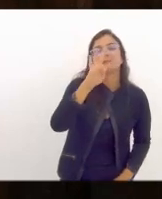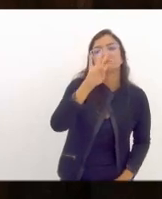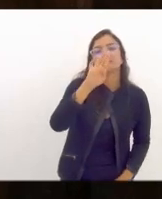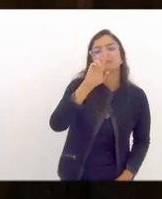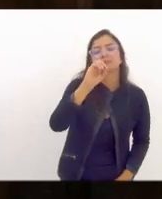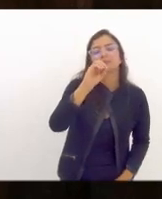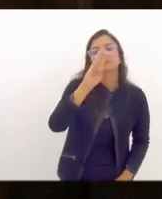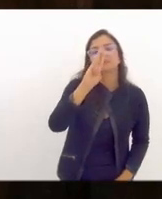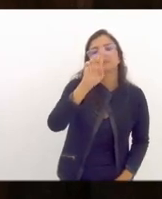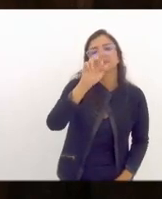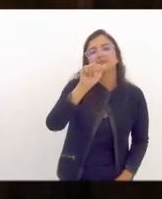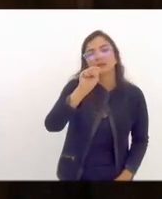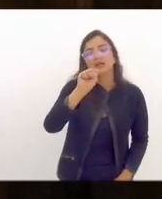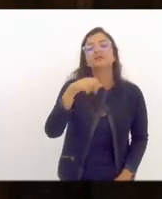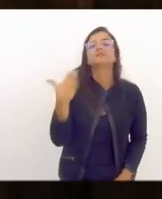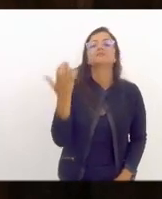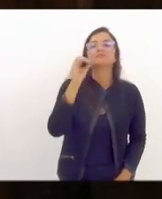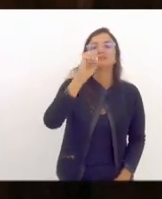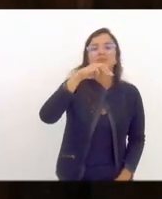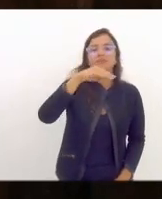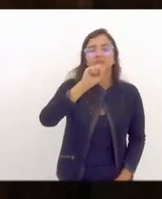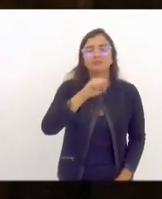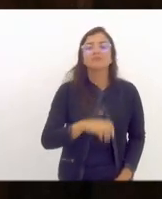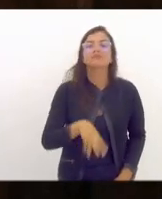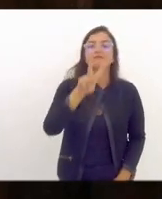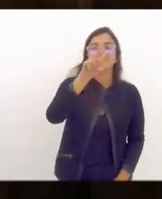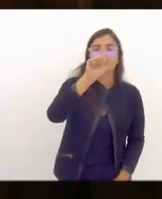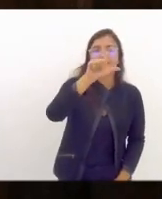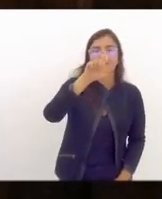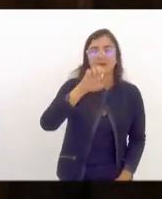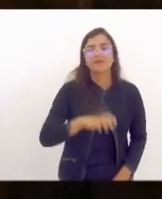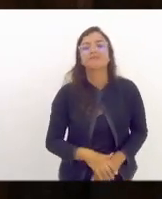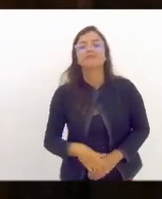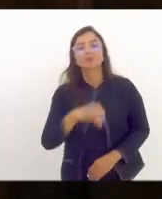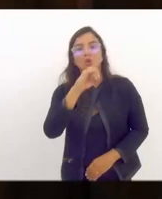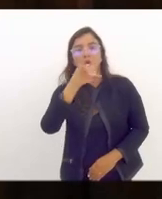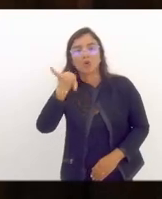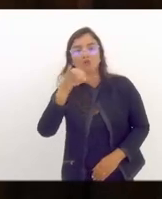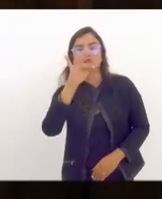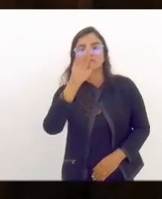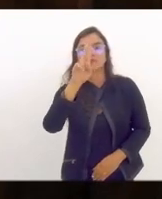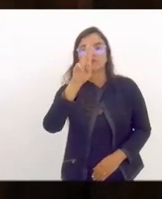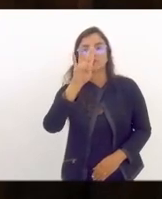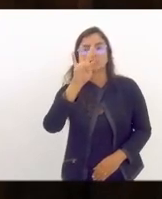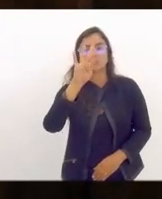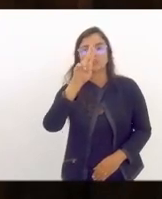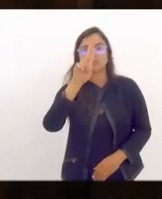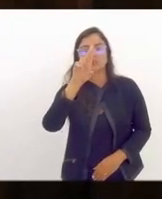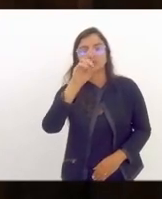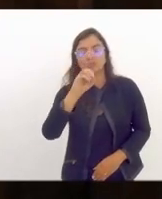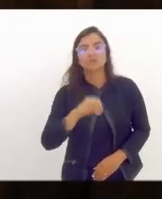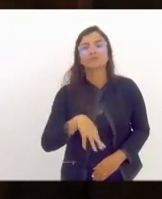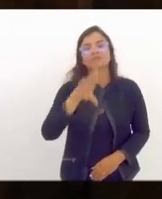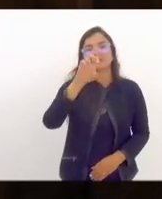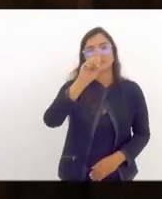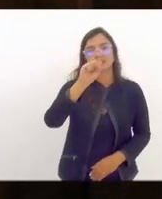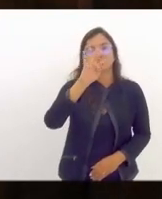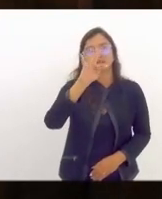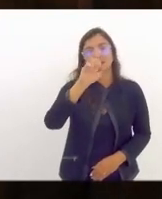Vale Globo Oi Futuro linha quatro Sul quem teque Estácio e extrato